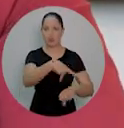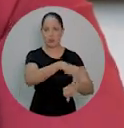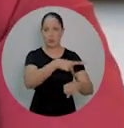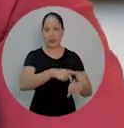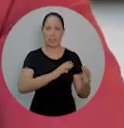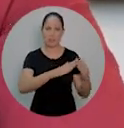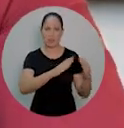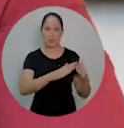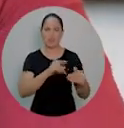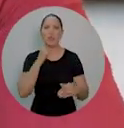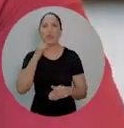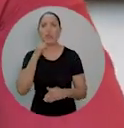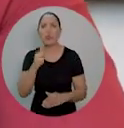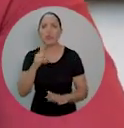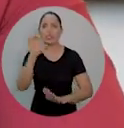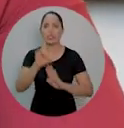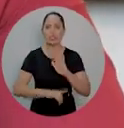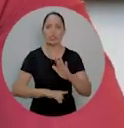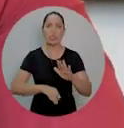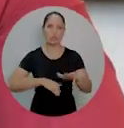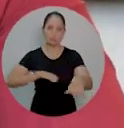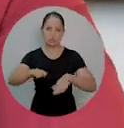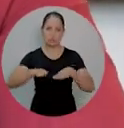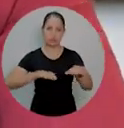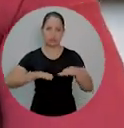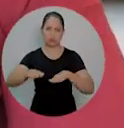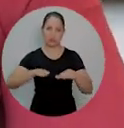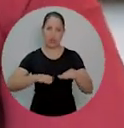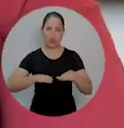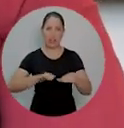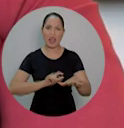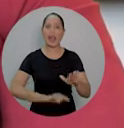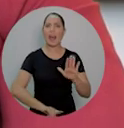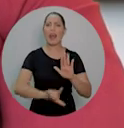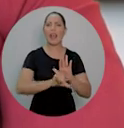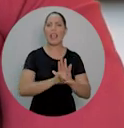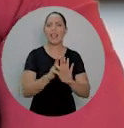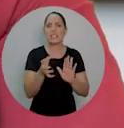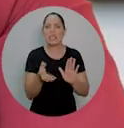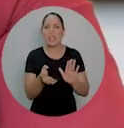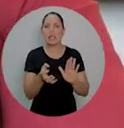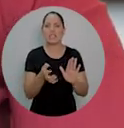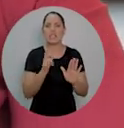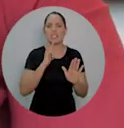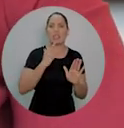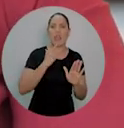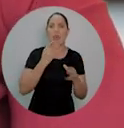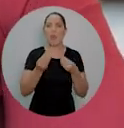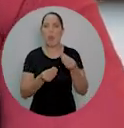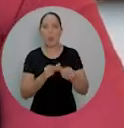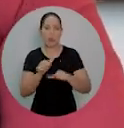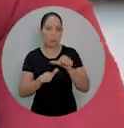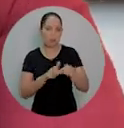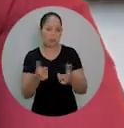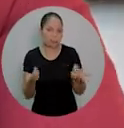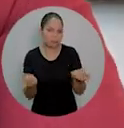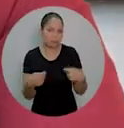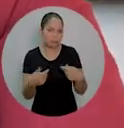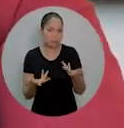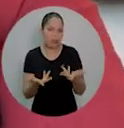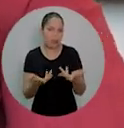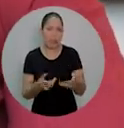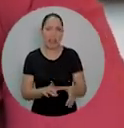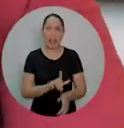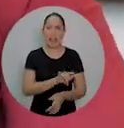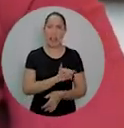algum tempo. Queria tirar uma dúvida sobre direito no trânsito. Sobre a lei seca. Ela mudou muito? Pode-se dizer